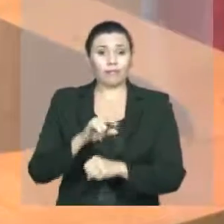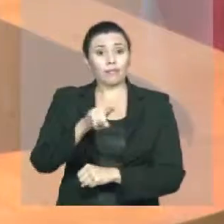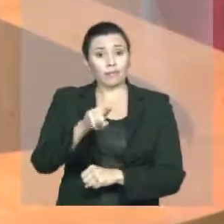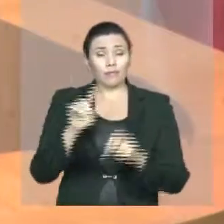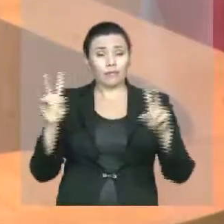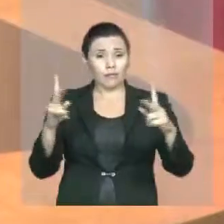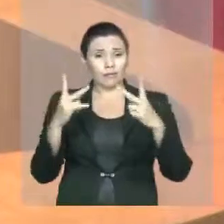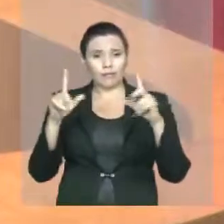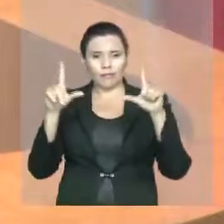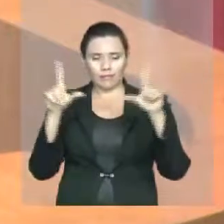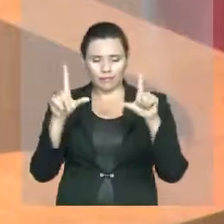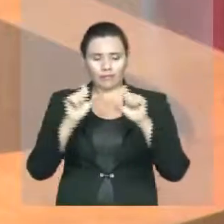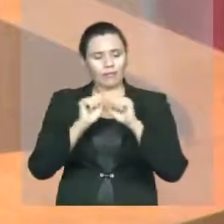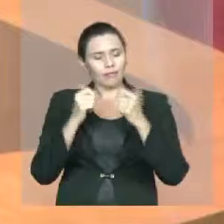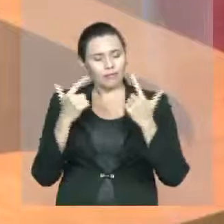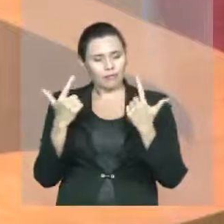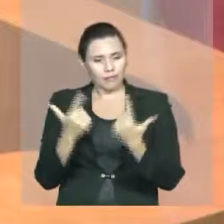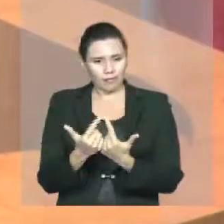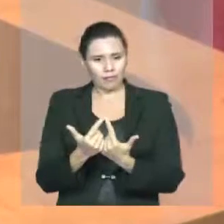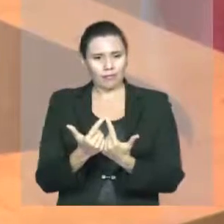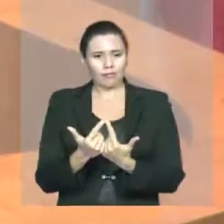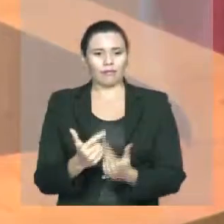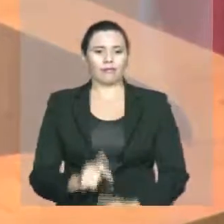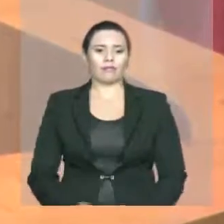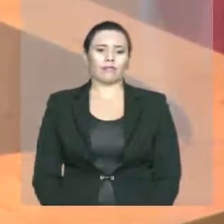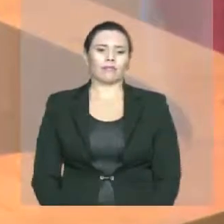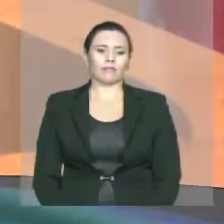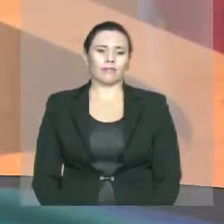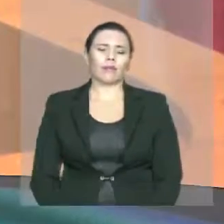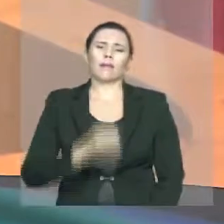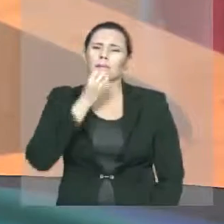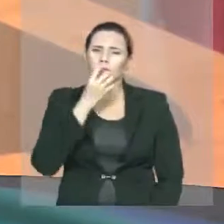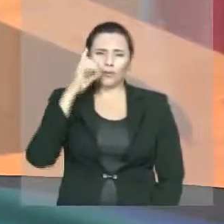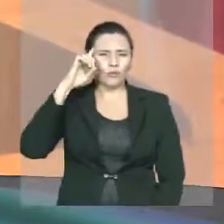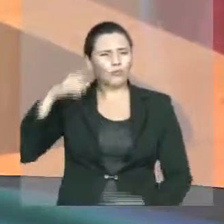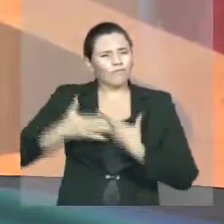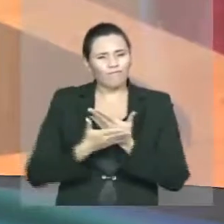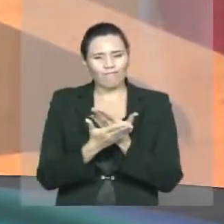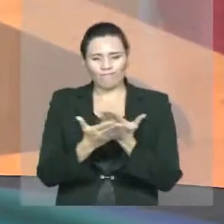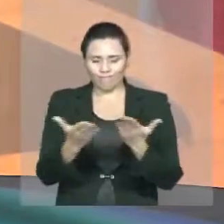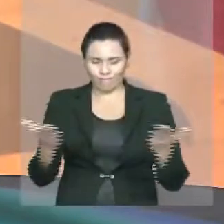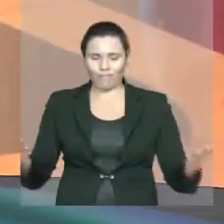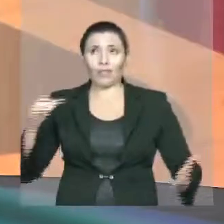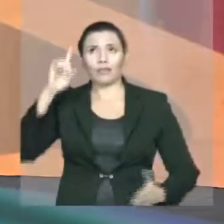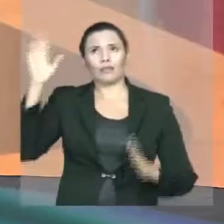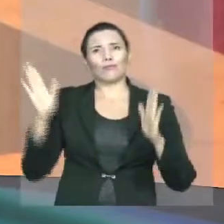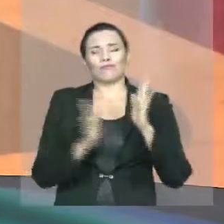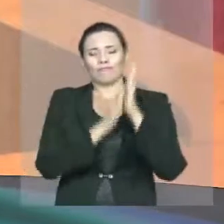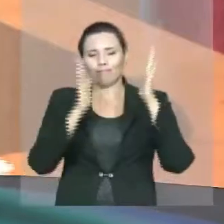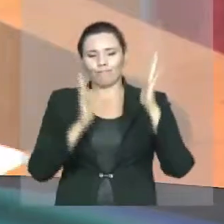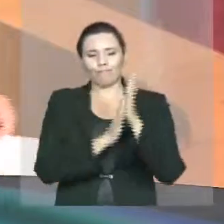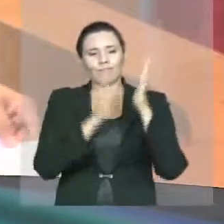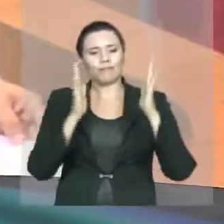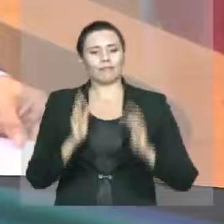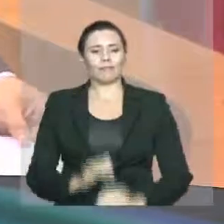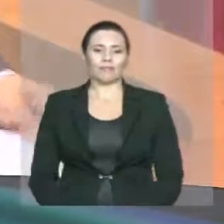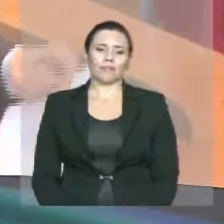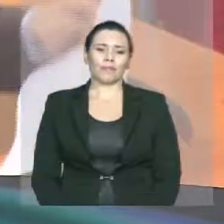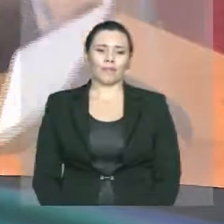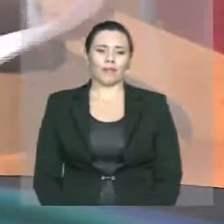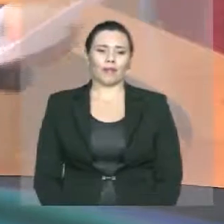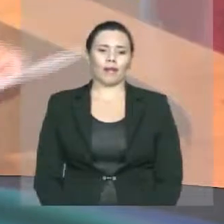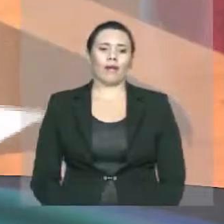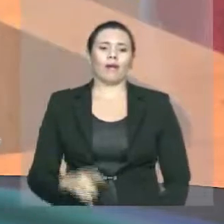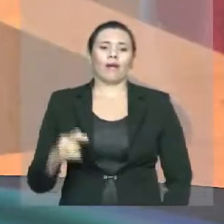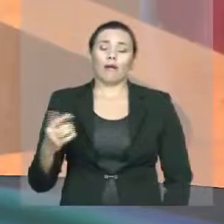nossos trabalhos pela TV Assembleia, nosso mais cordial bom dia, que Deus seja louvado. Senhoras e senhores,